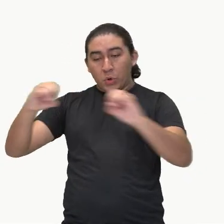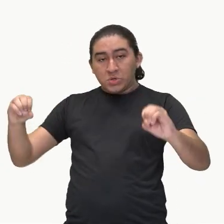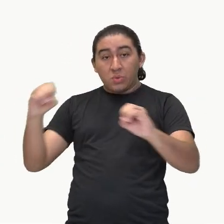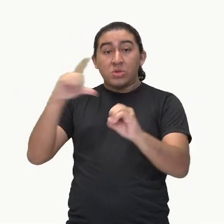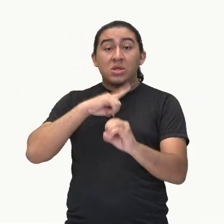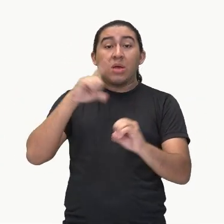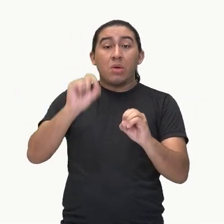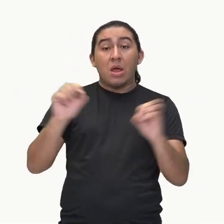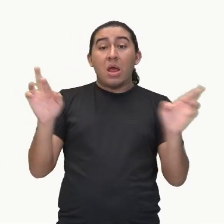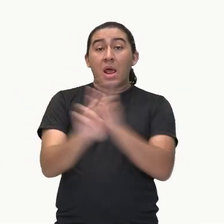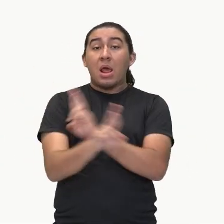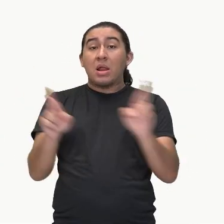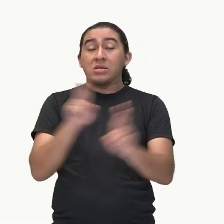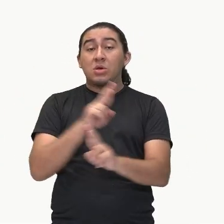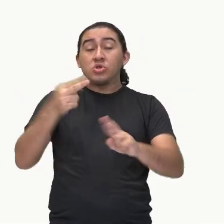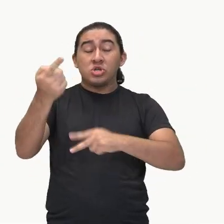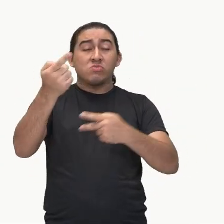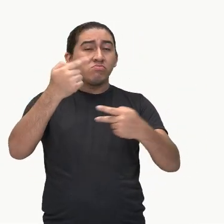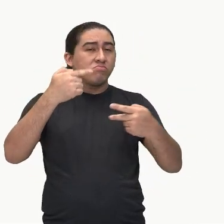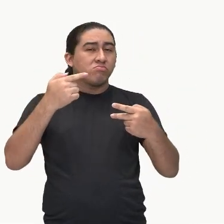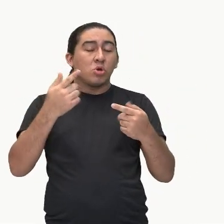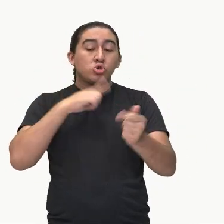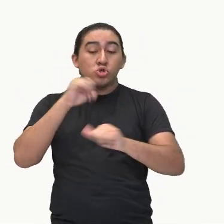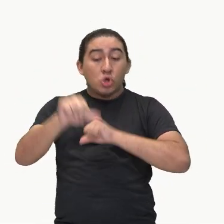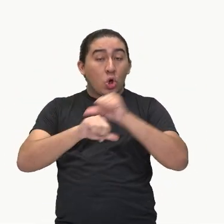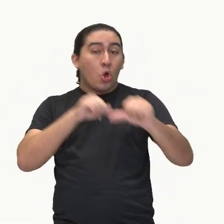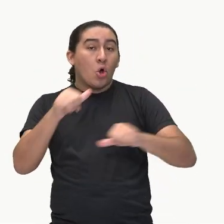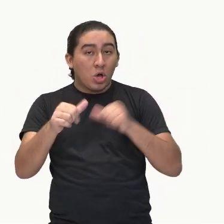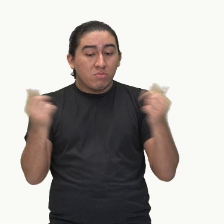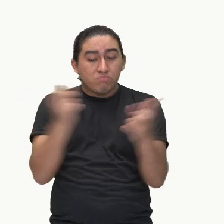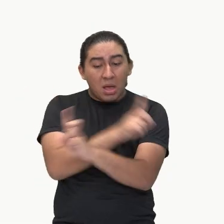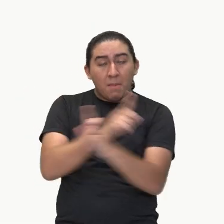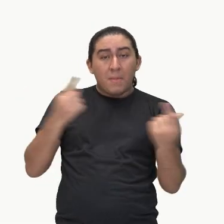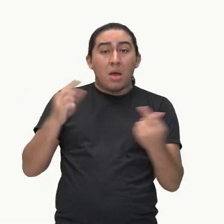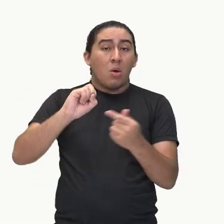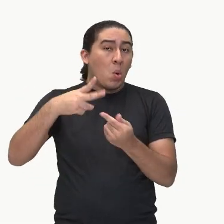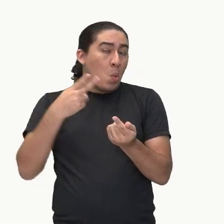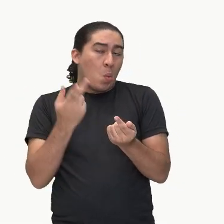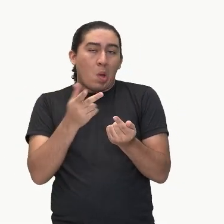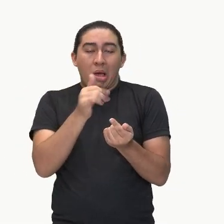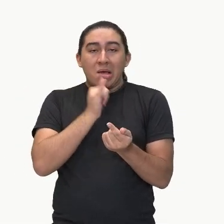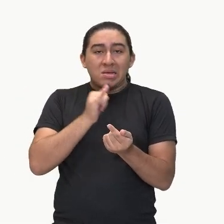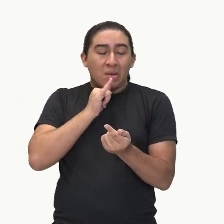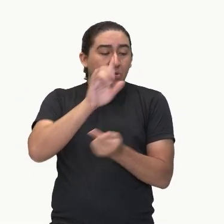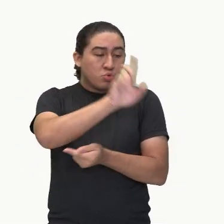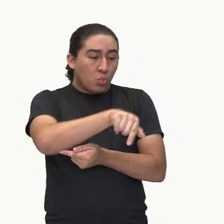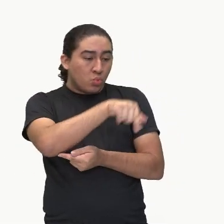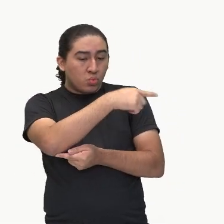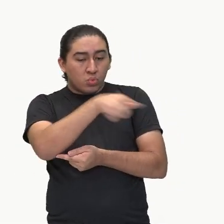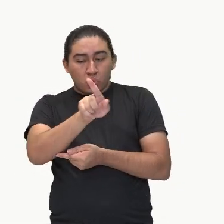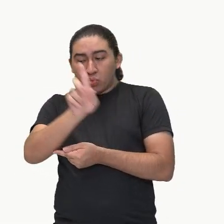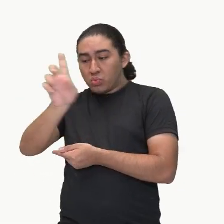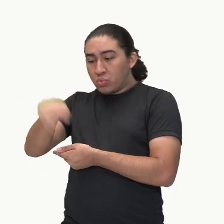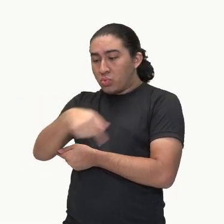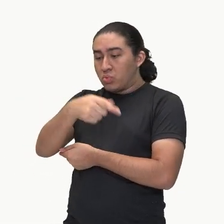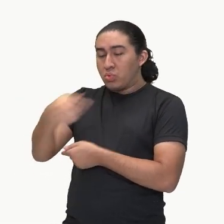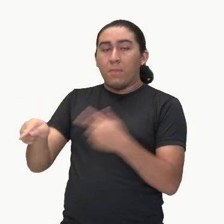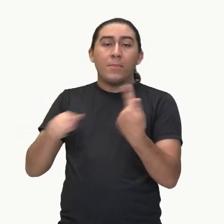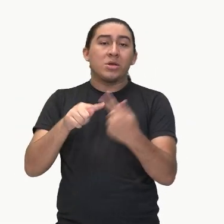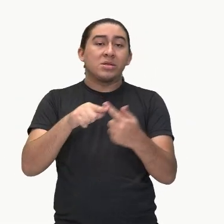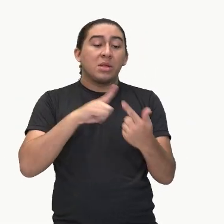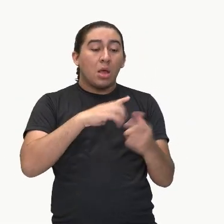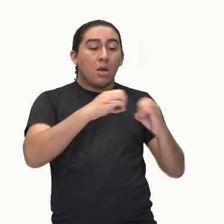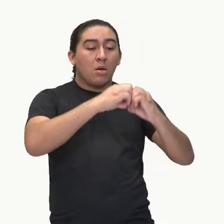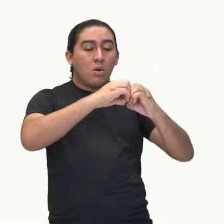estabelecem relação de alternância, de exclusão entre si. Ou seja, já que eu tenho 2 orações